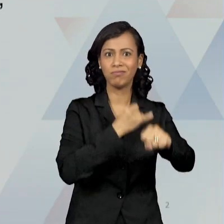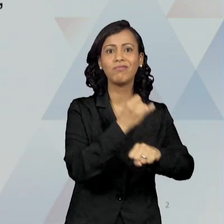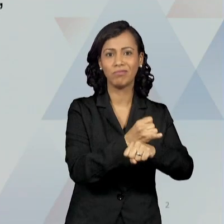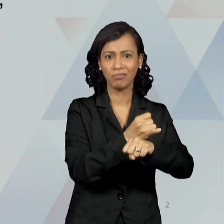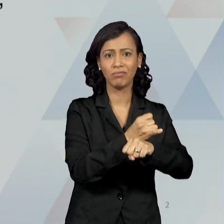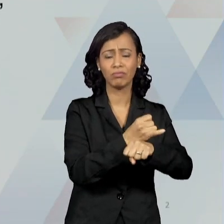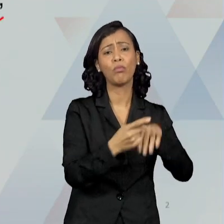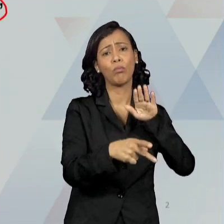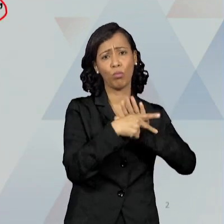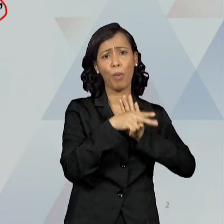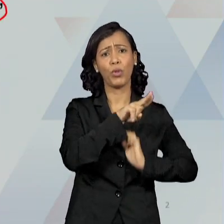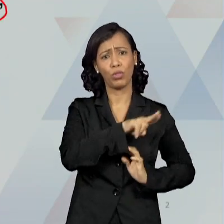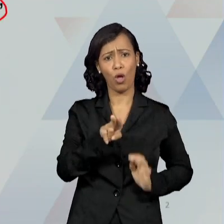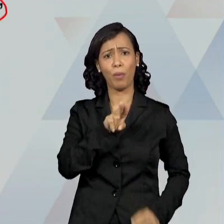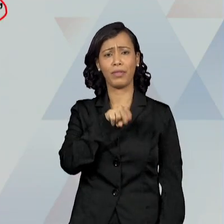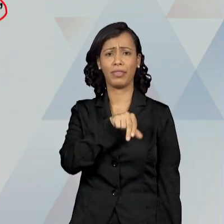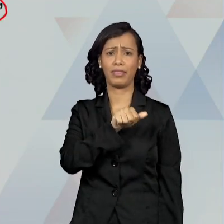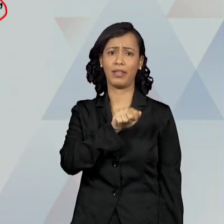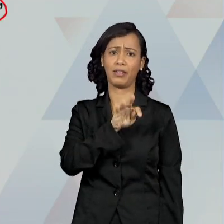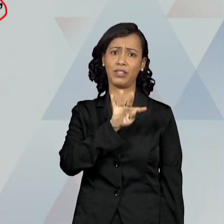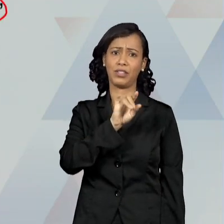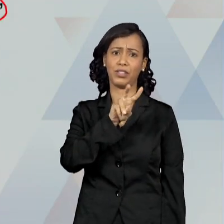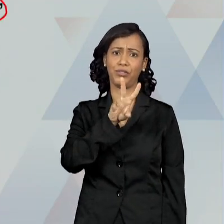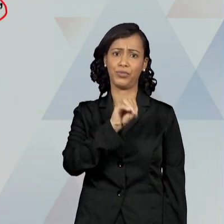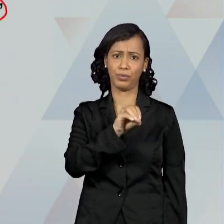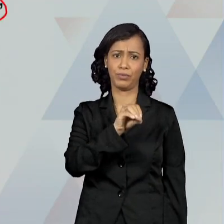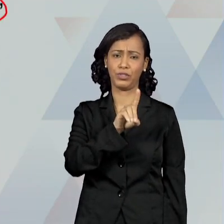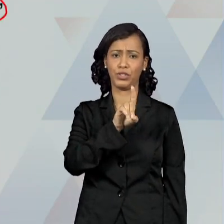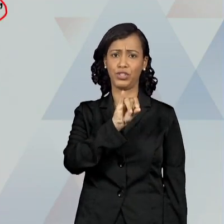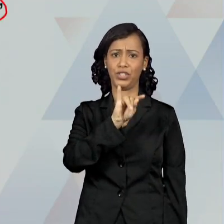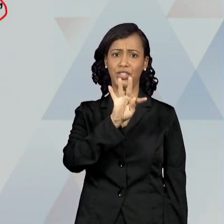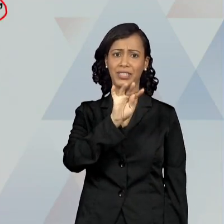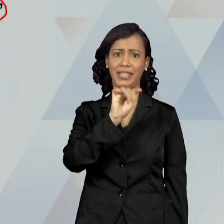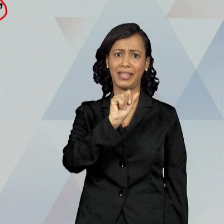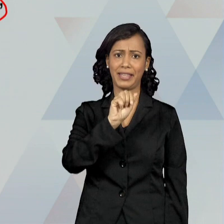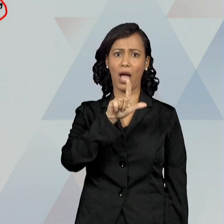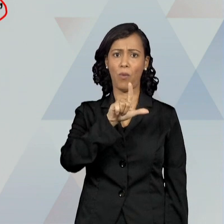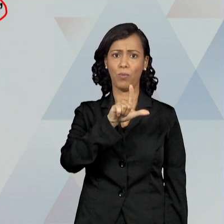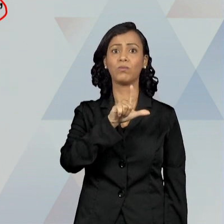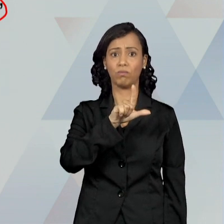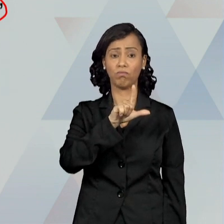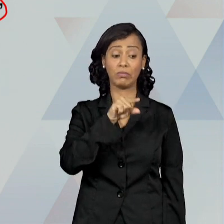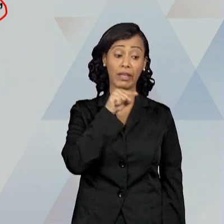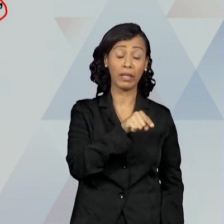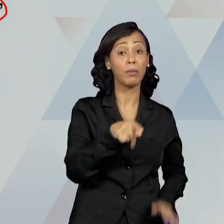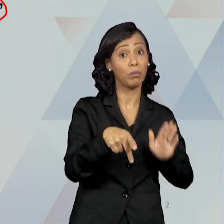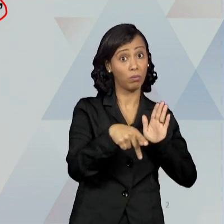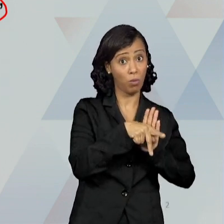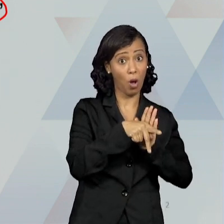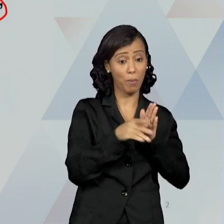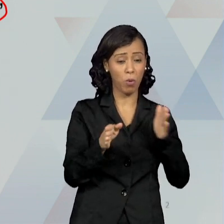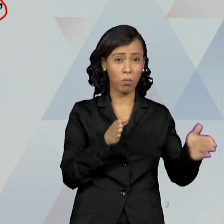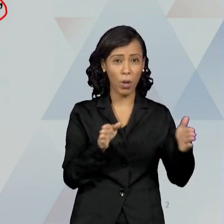de nativos digitais. Aqueles que nasceram numa era